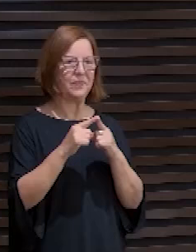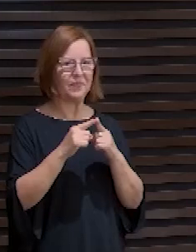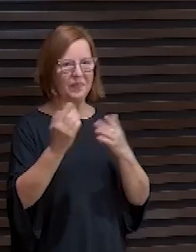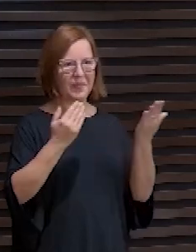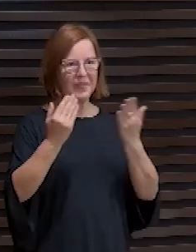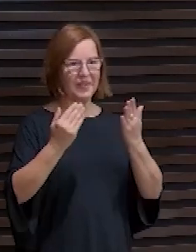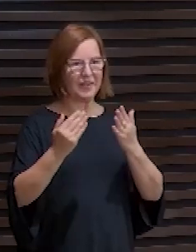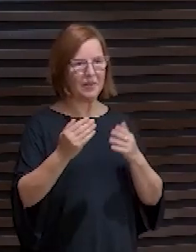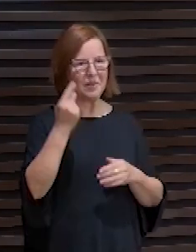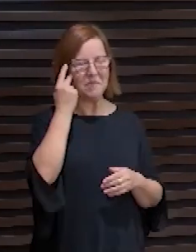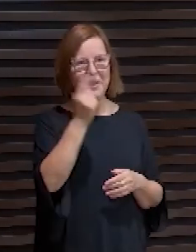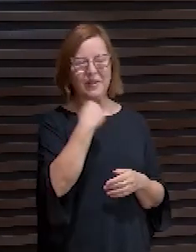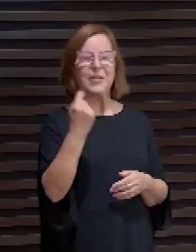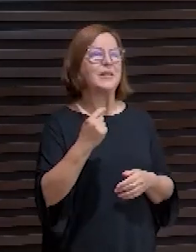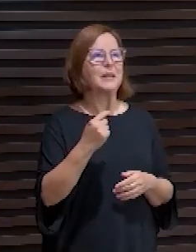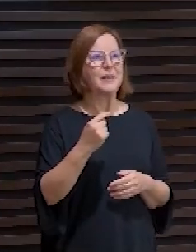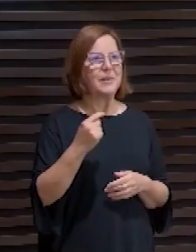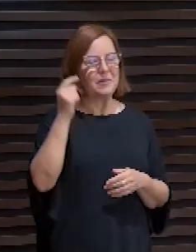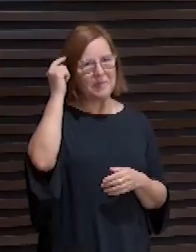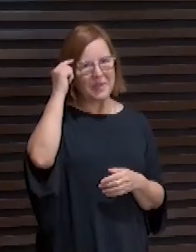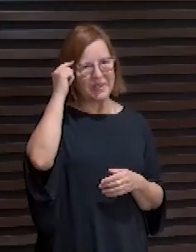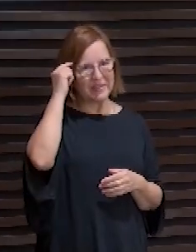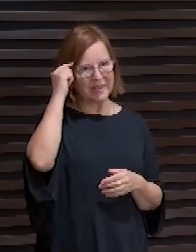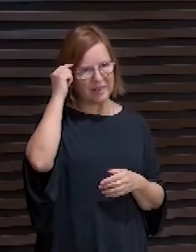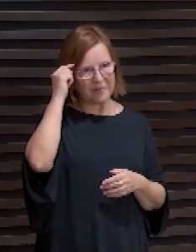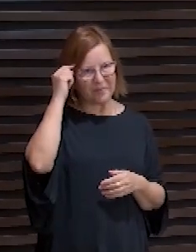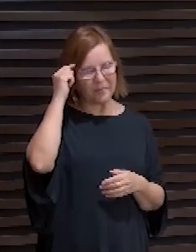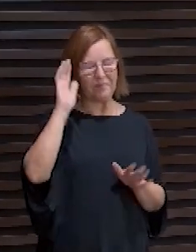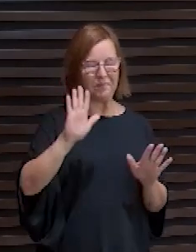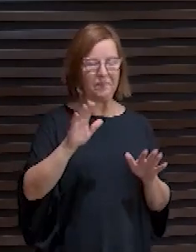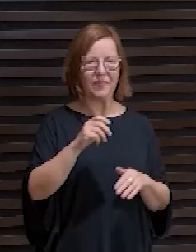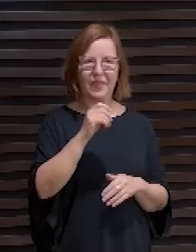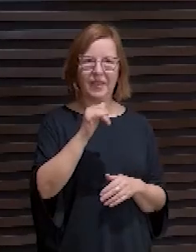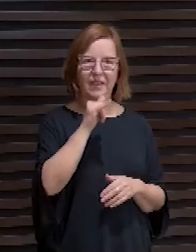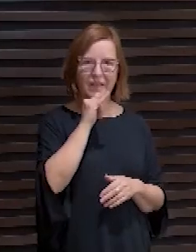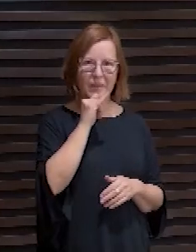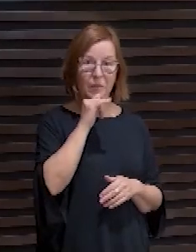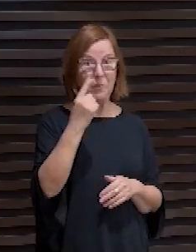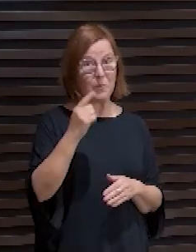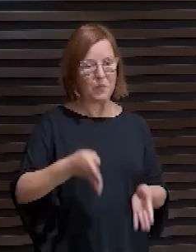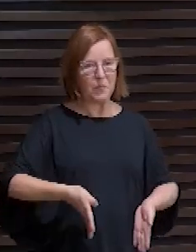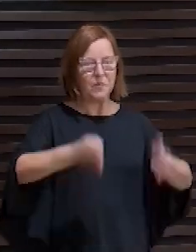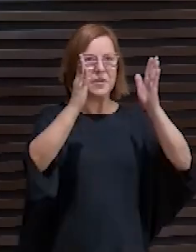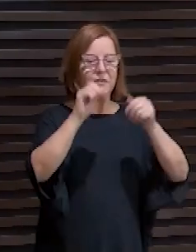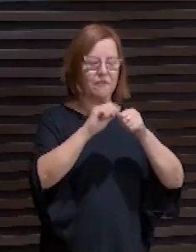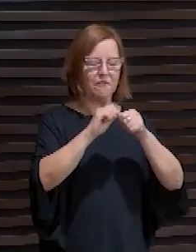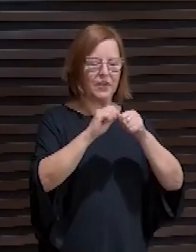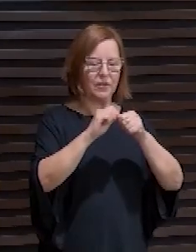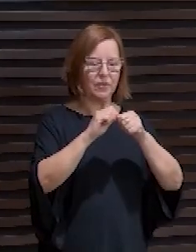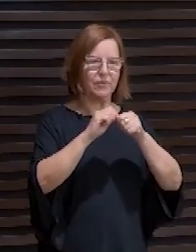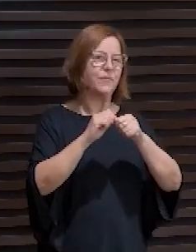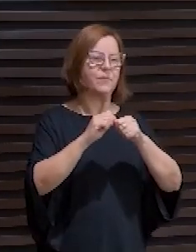pensar em algo que relacionamos com aquilo que nós estamos dizendo. Então, por exemplo, um prédio é feito de vários